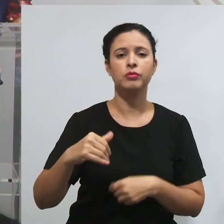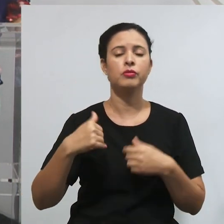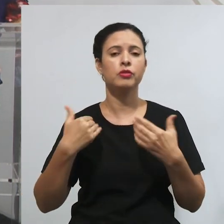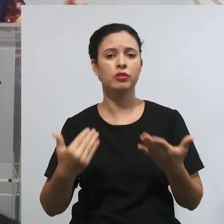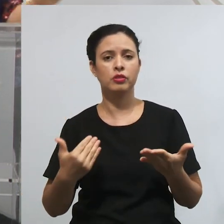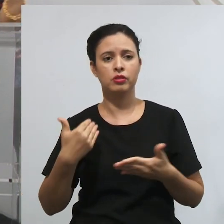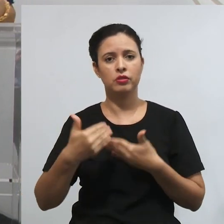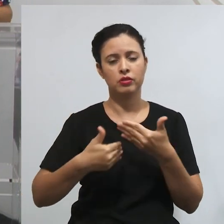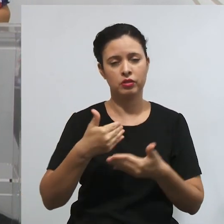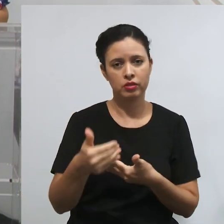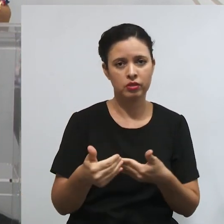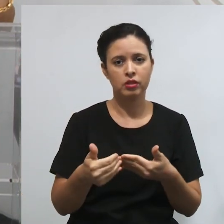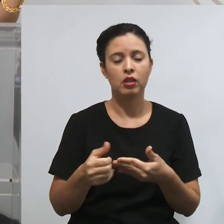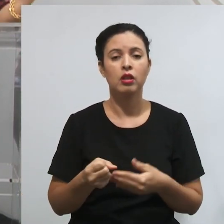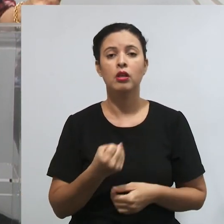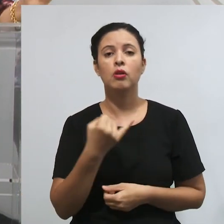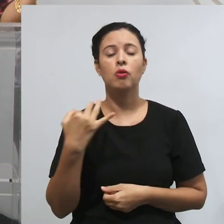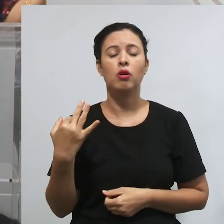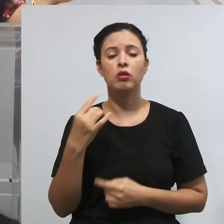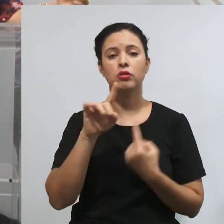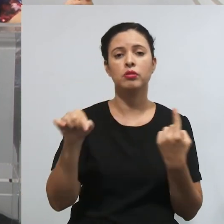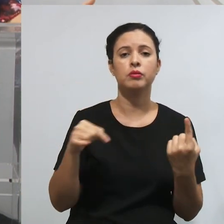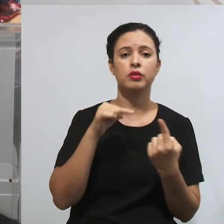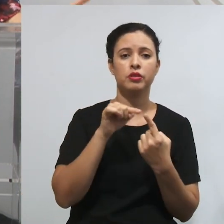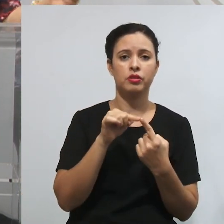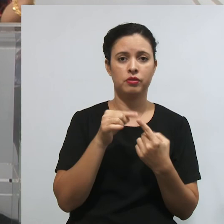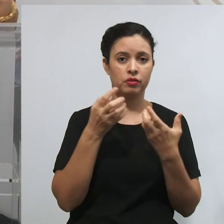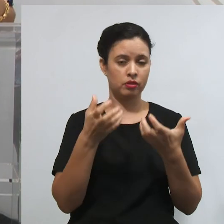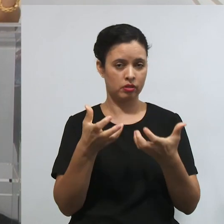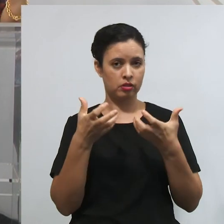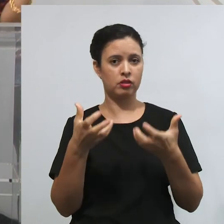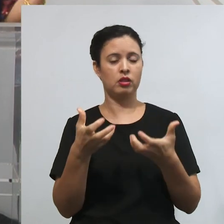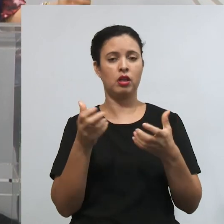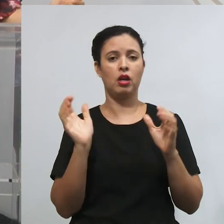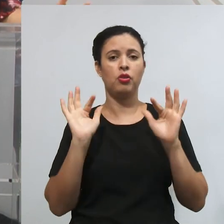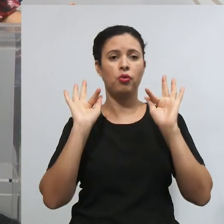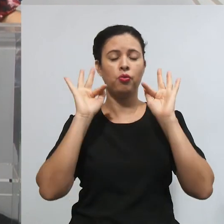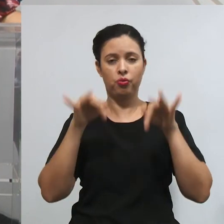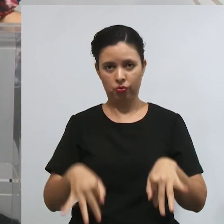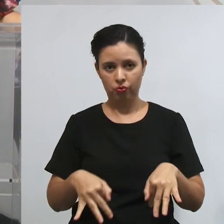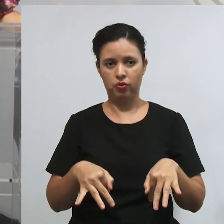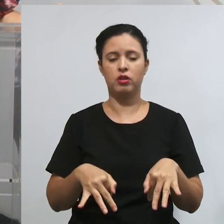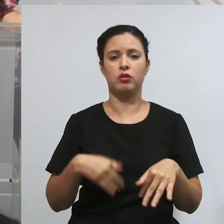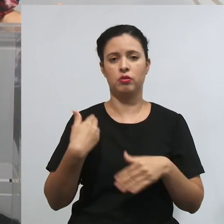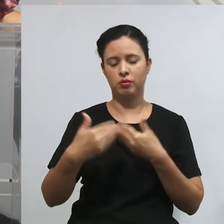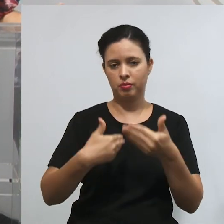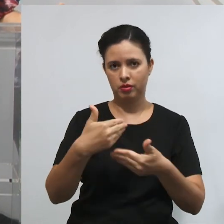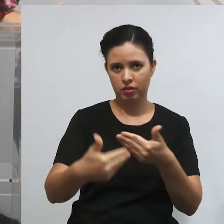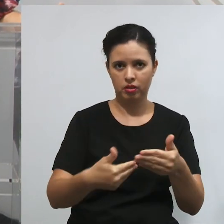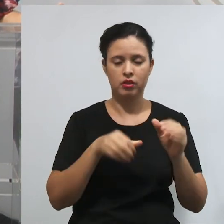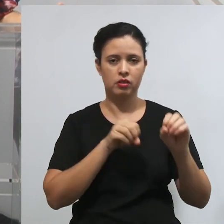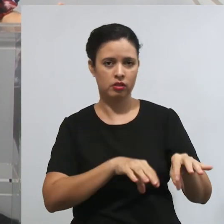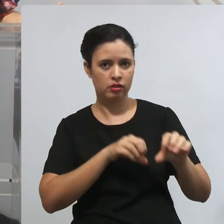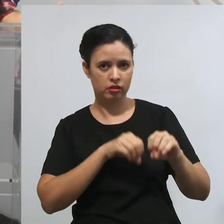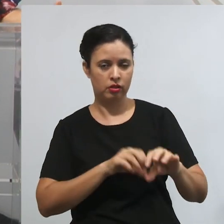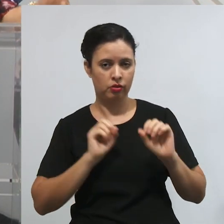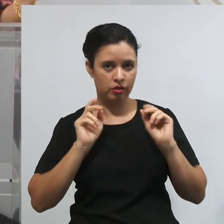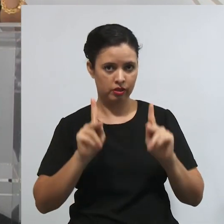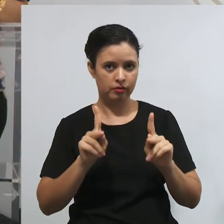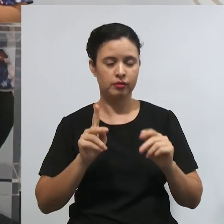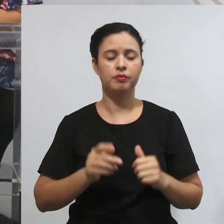vai percorrer e quais os objetivos você quer, né, ao final daquele processo de ensino,